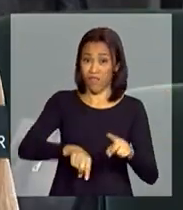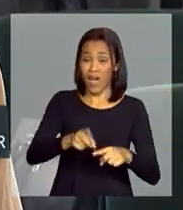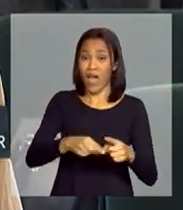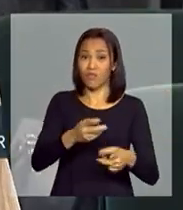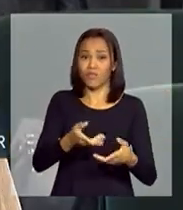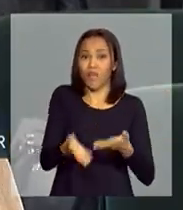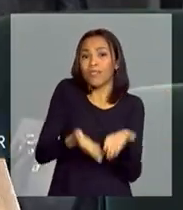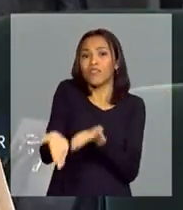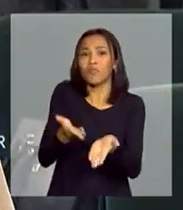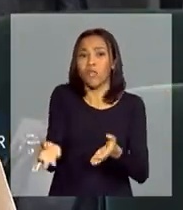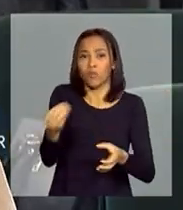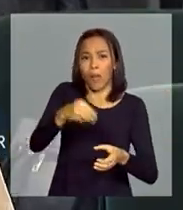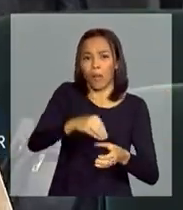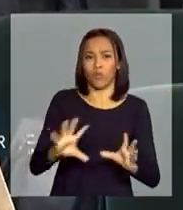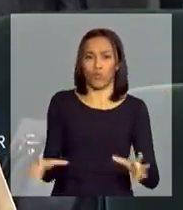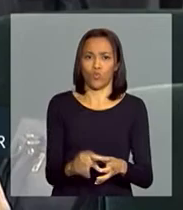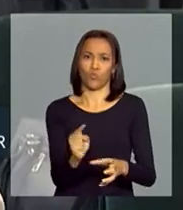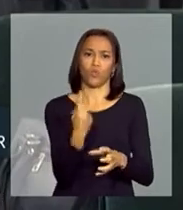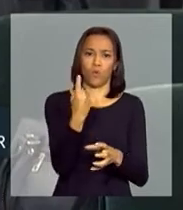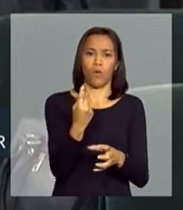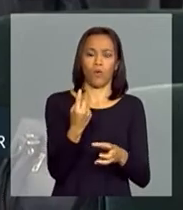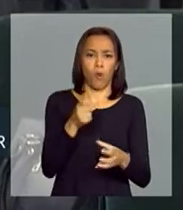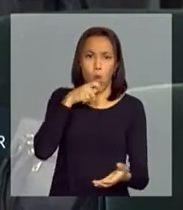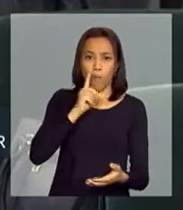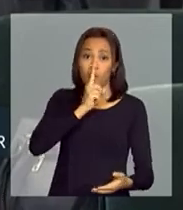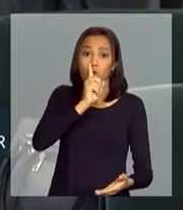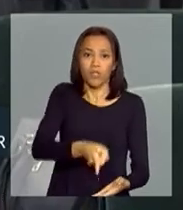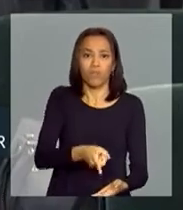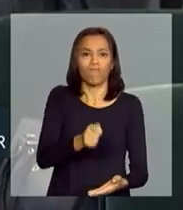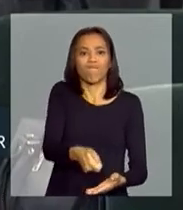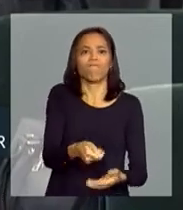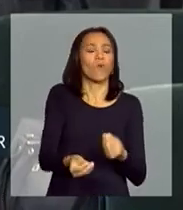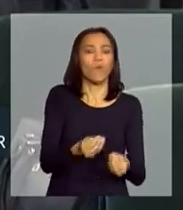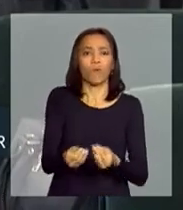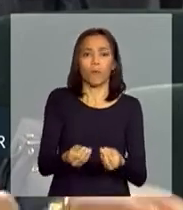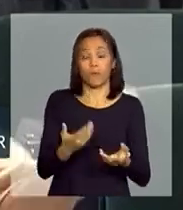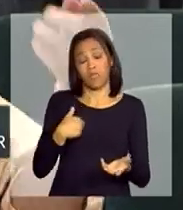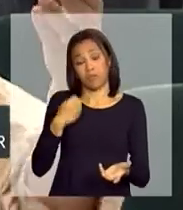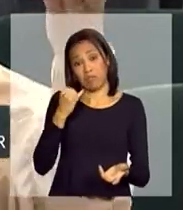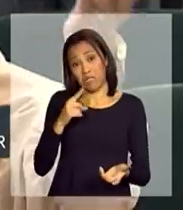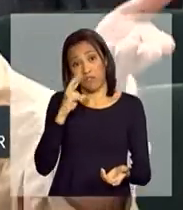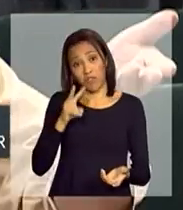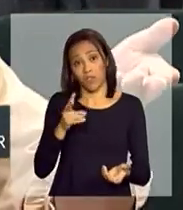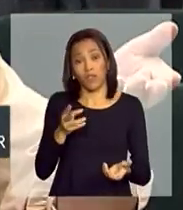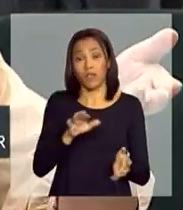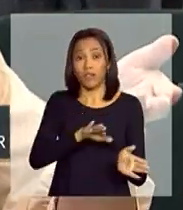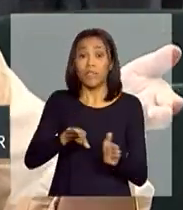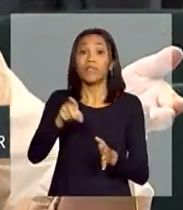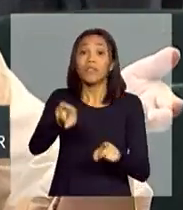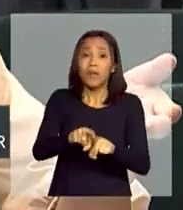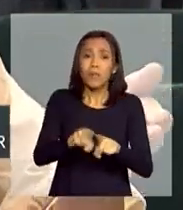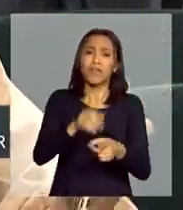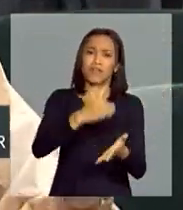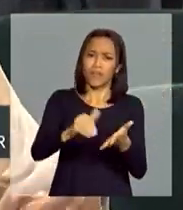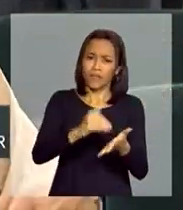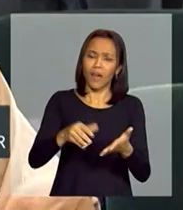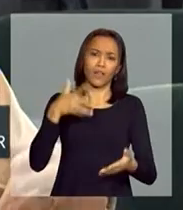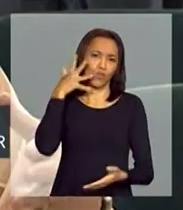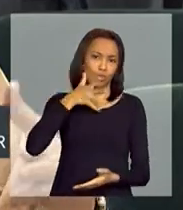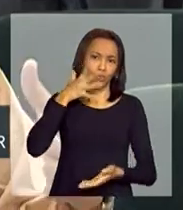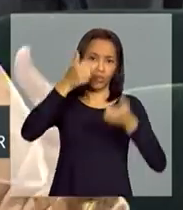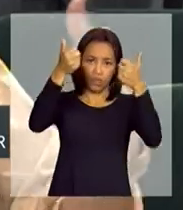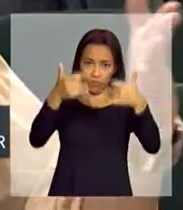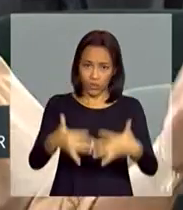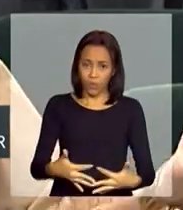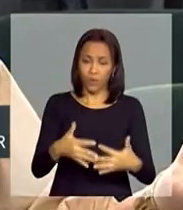de fiscalização que assim eu não vi não sei se tem E aí eu não vi a secretária falou no discurso dela com relação